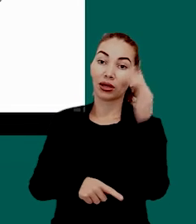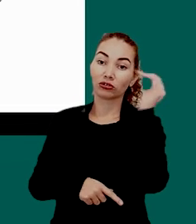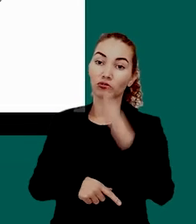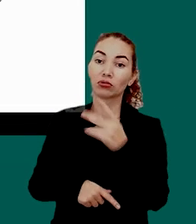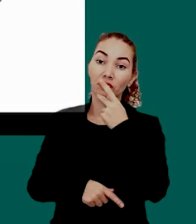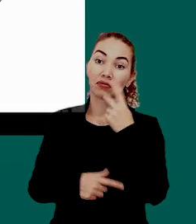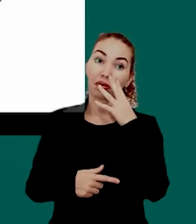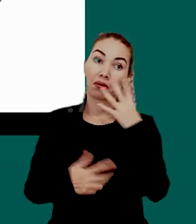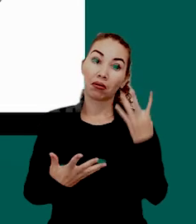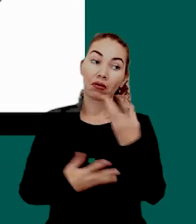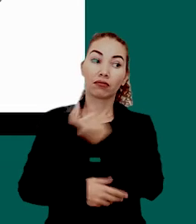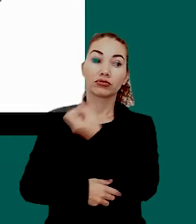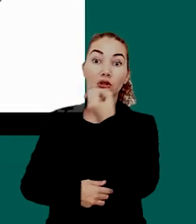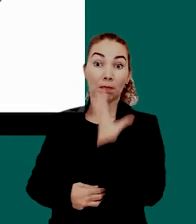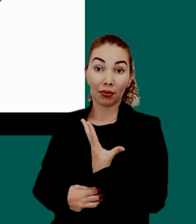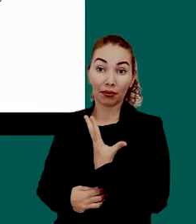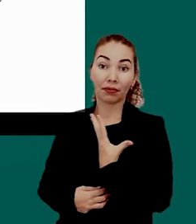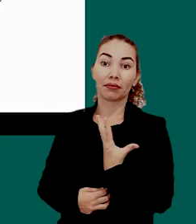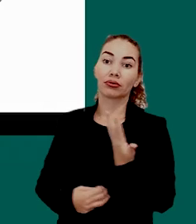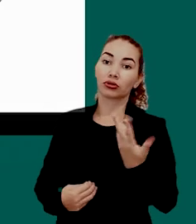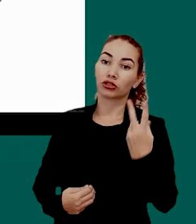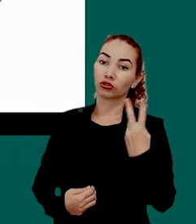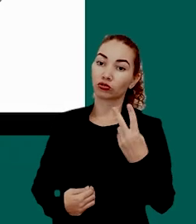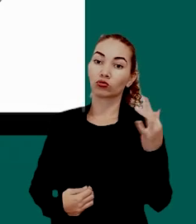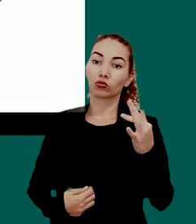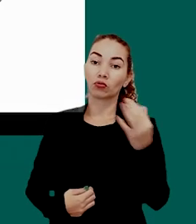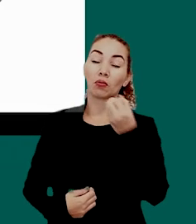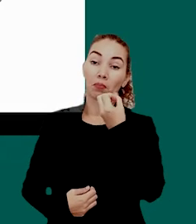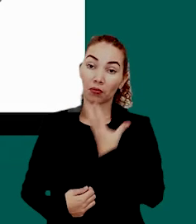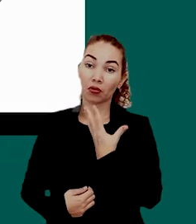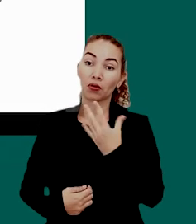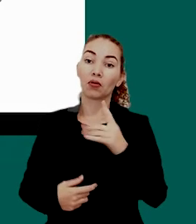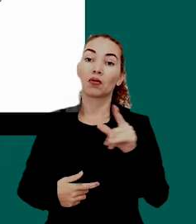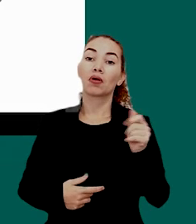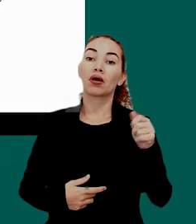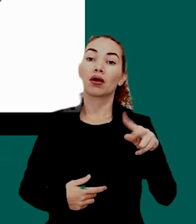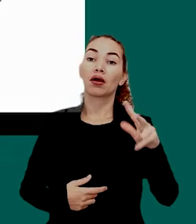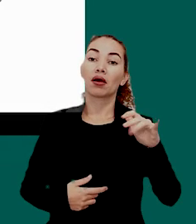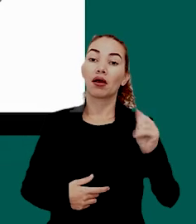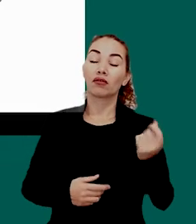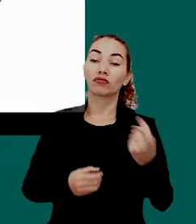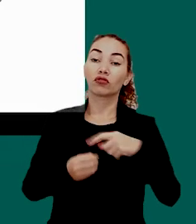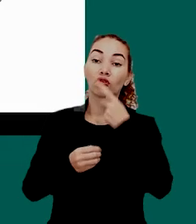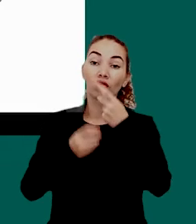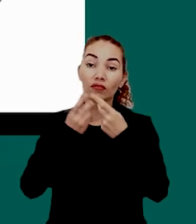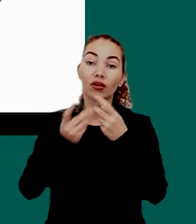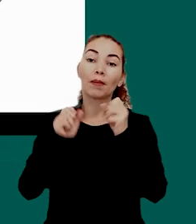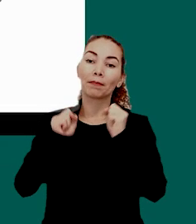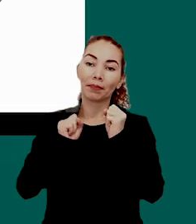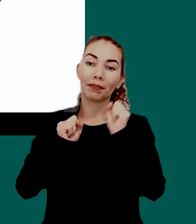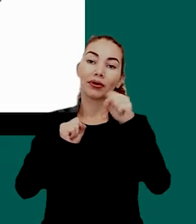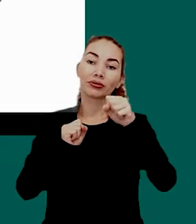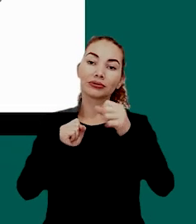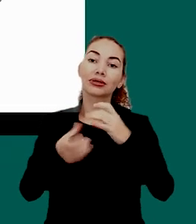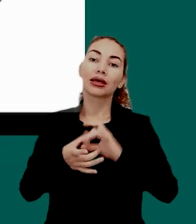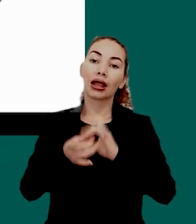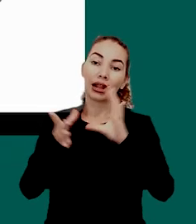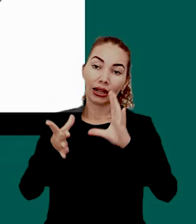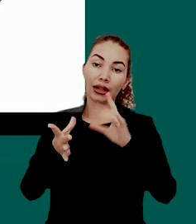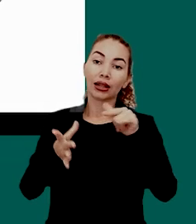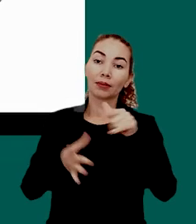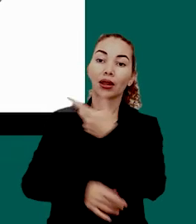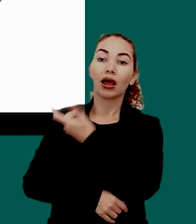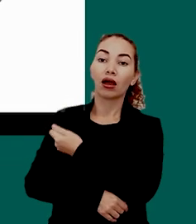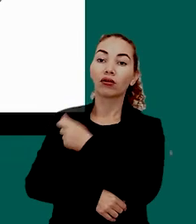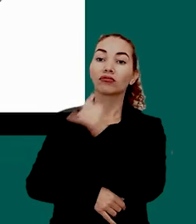falou, olha, parece ser uma vacina muito boa. Em 2 de fevereiro saiu um estudo muito bom, e a Anvisa voltou atrás e falou, a gente pode sim autorizar, né, uma vacina que